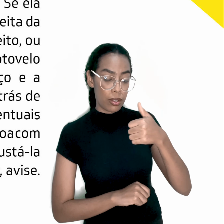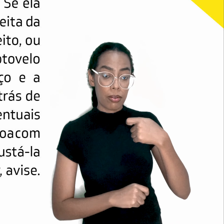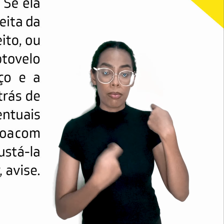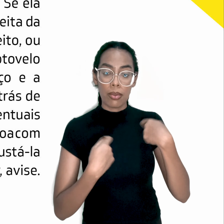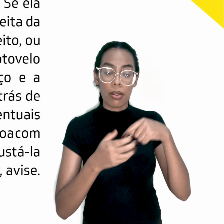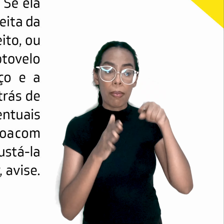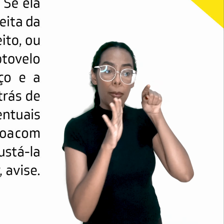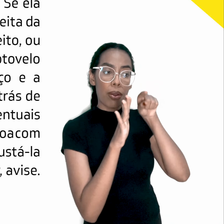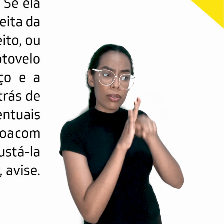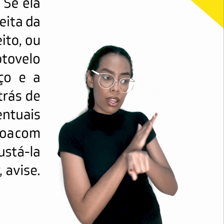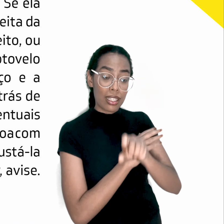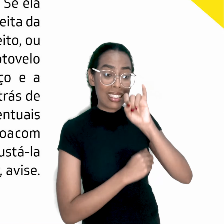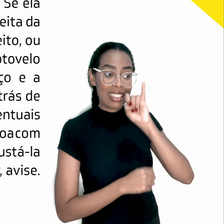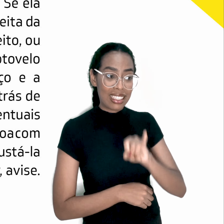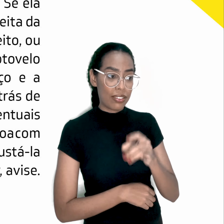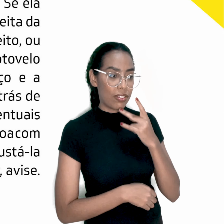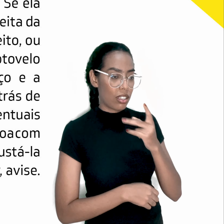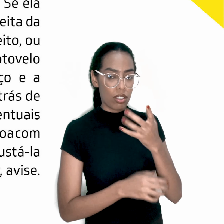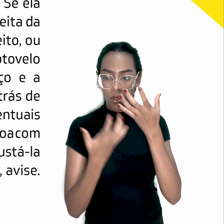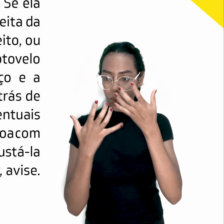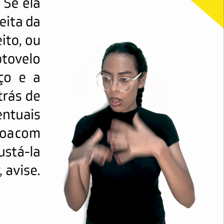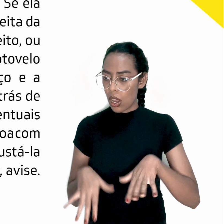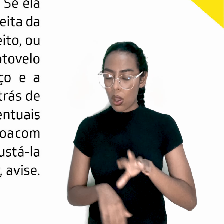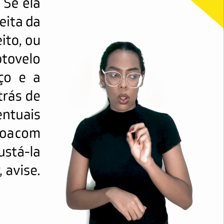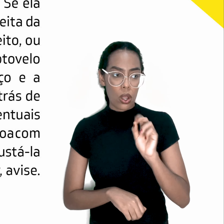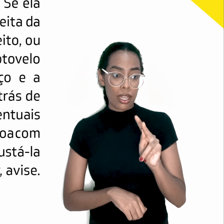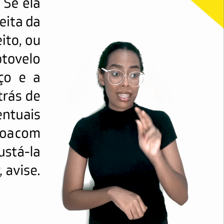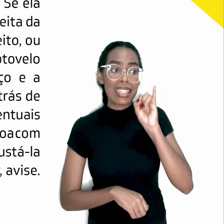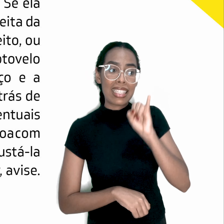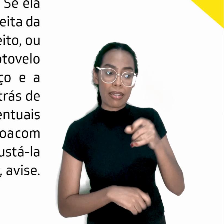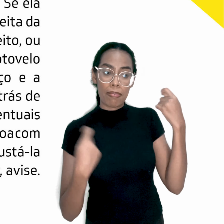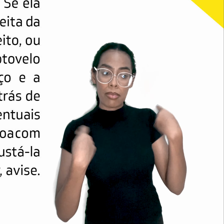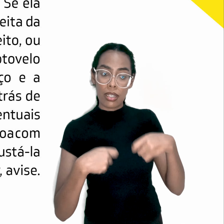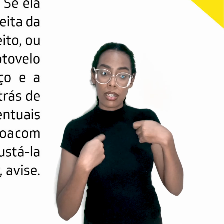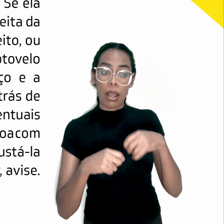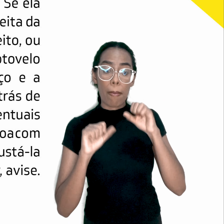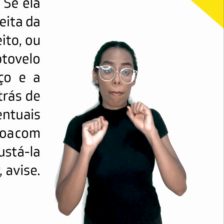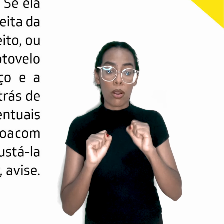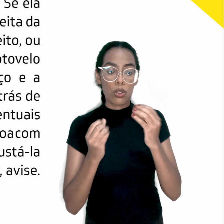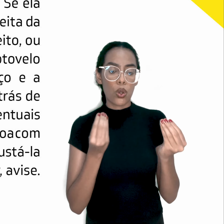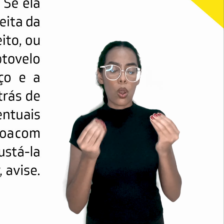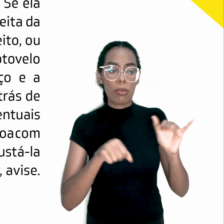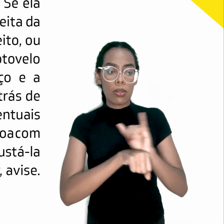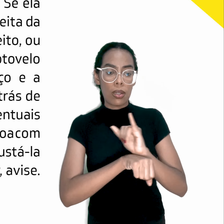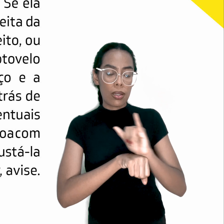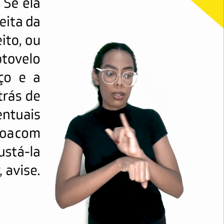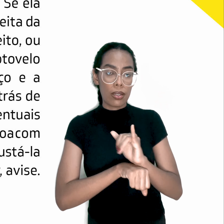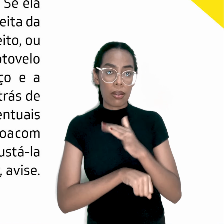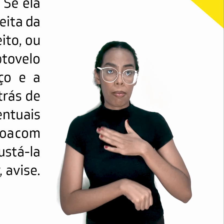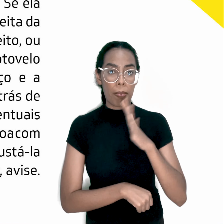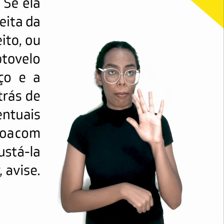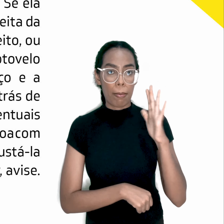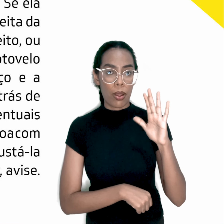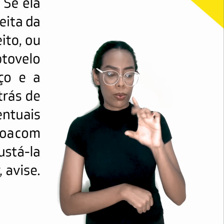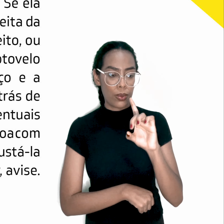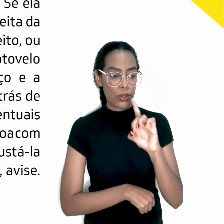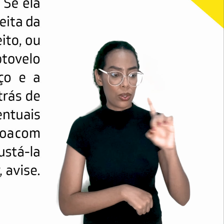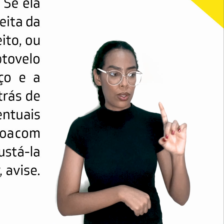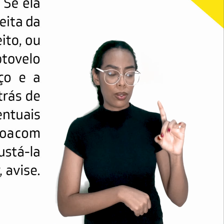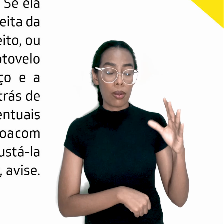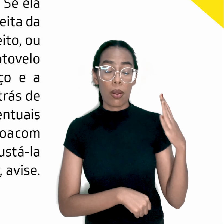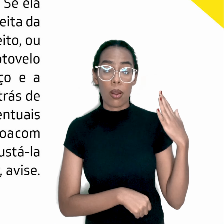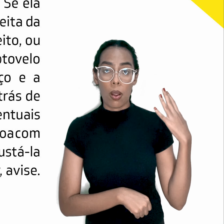ser guiada Se ela não precisar, fique tranquilo Se ela precisar, pergunte se pode colocar a direita da